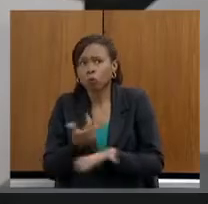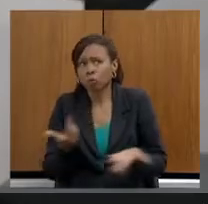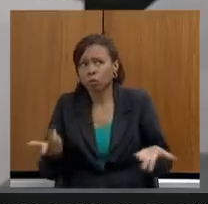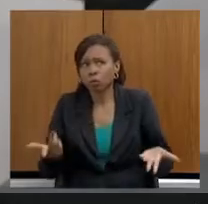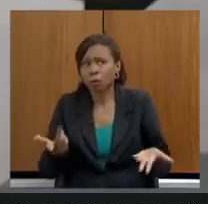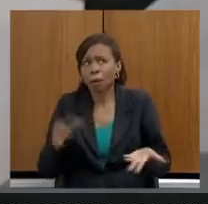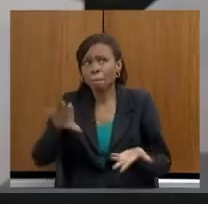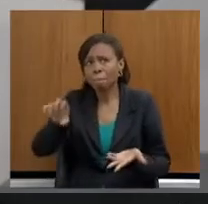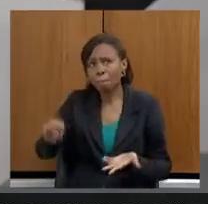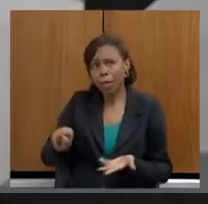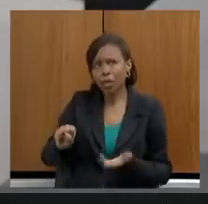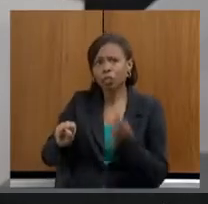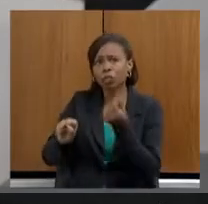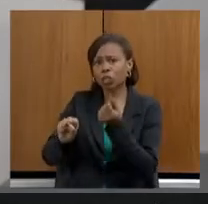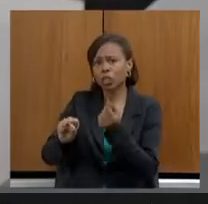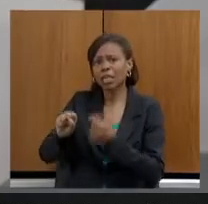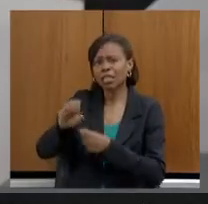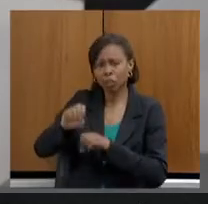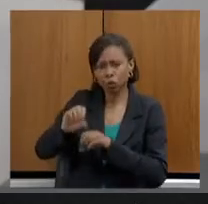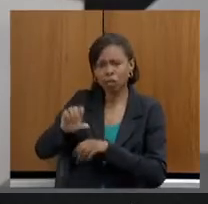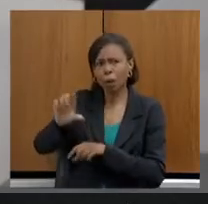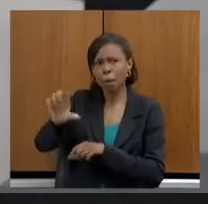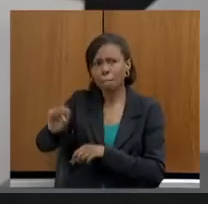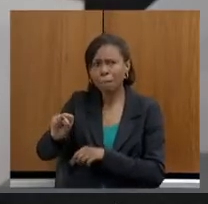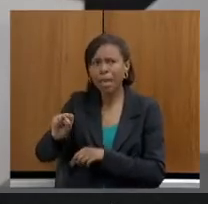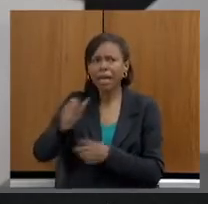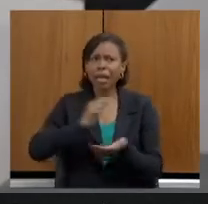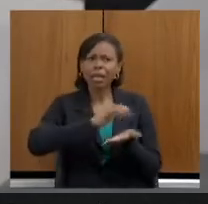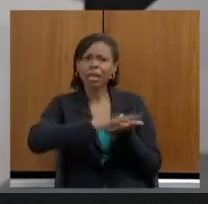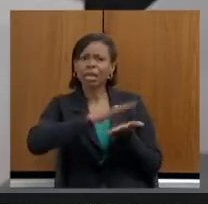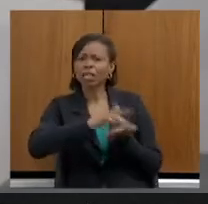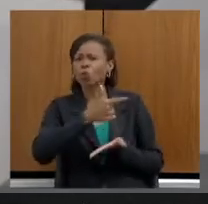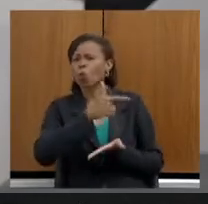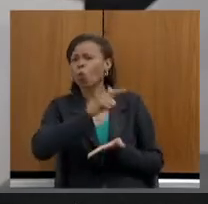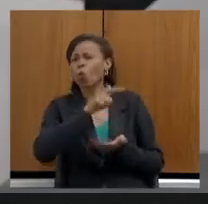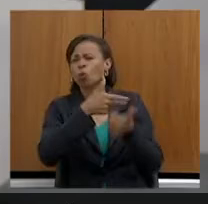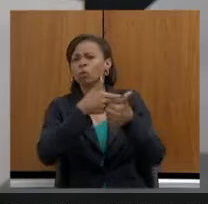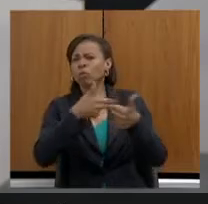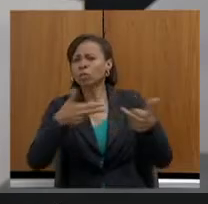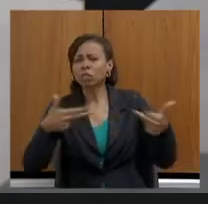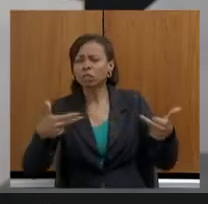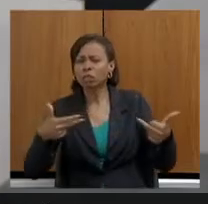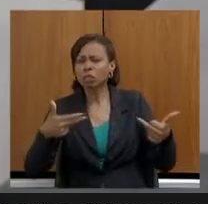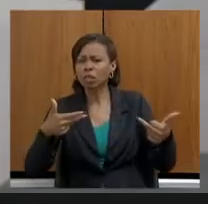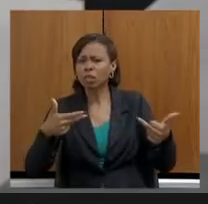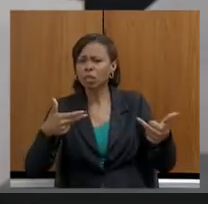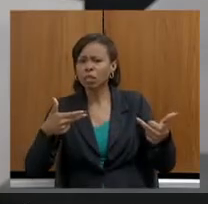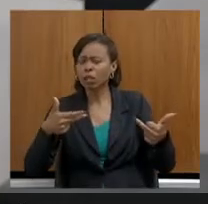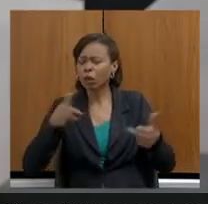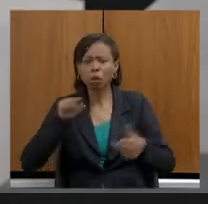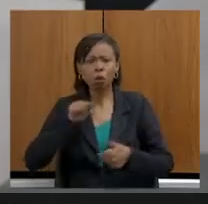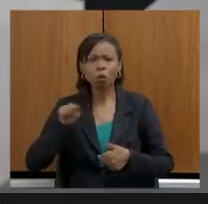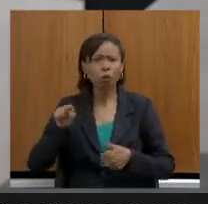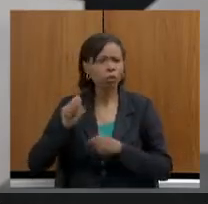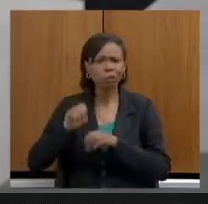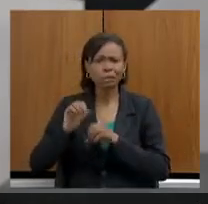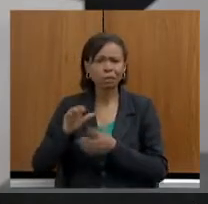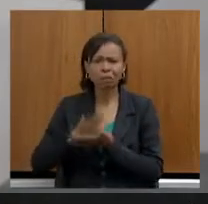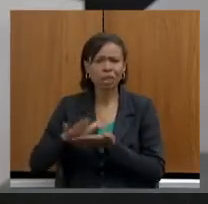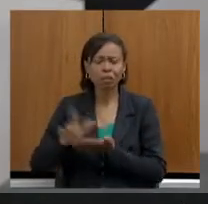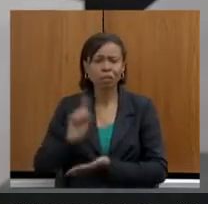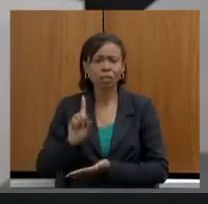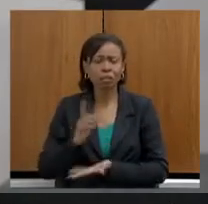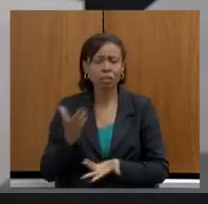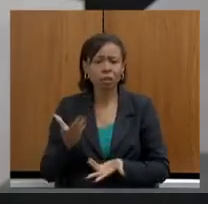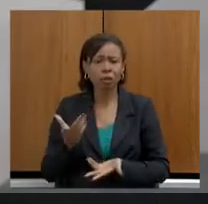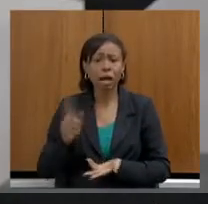e gasta com outras despesas e não é necessariamente com educação aí chega no final do ano ele